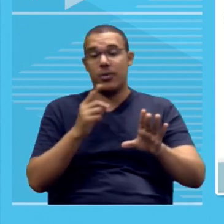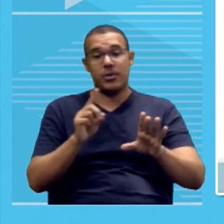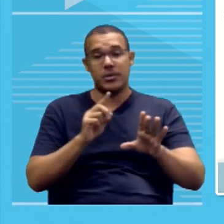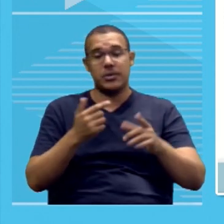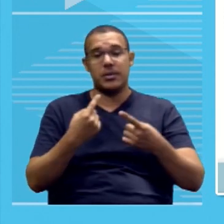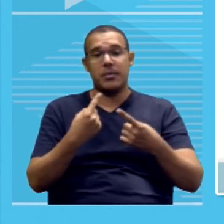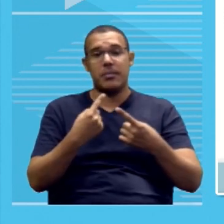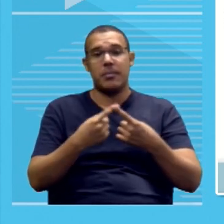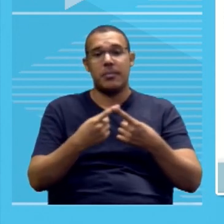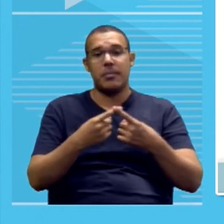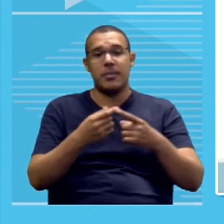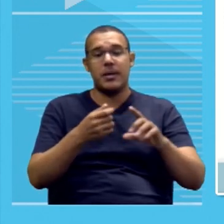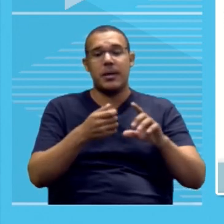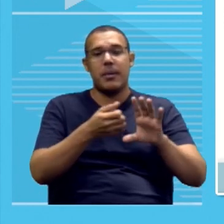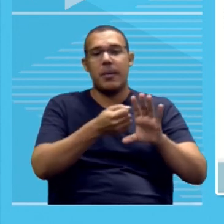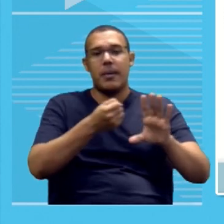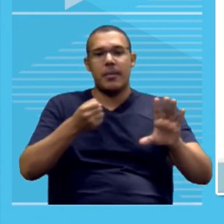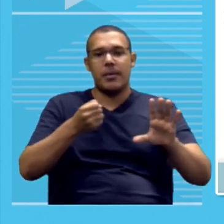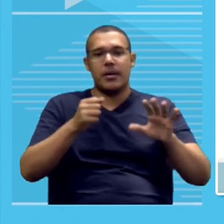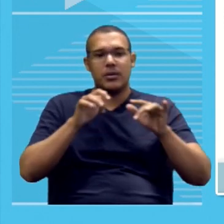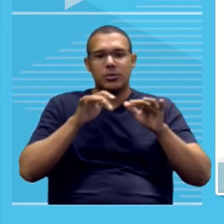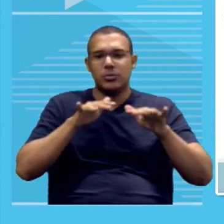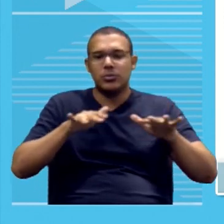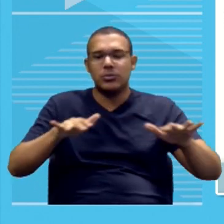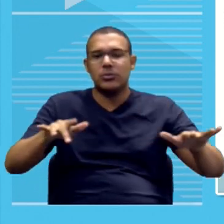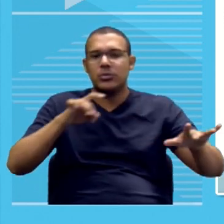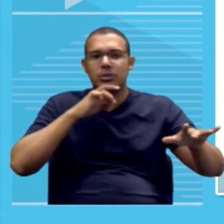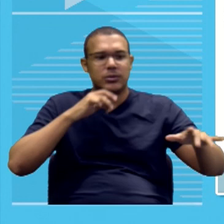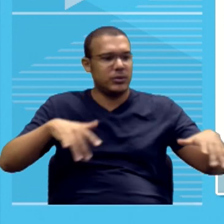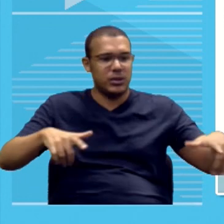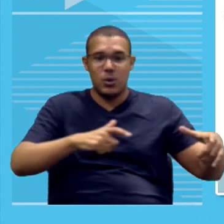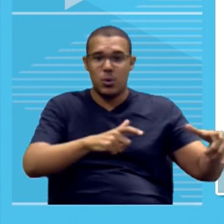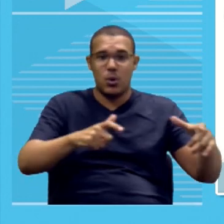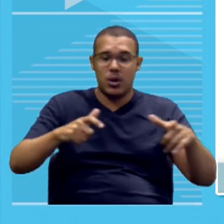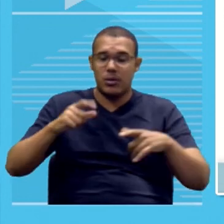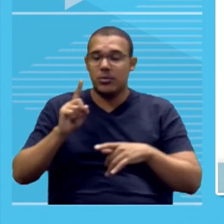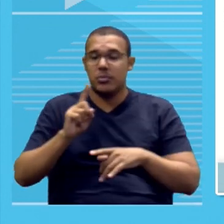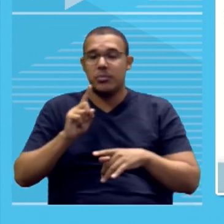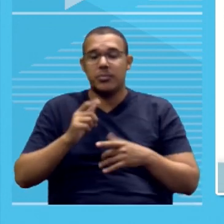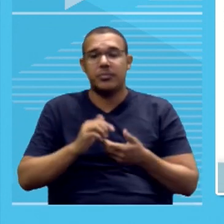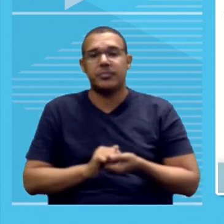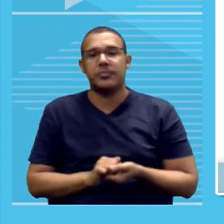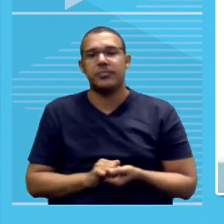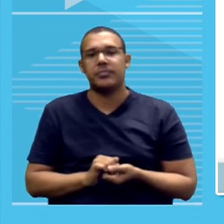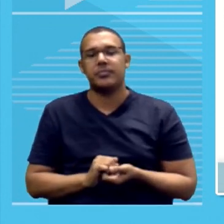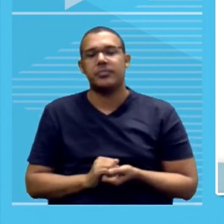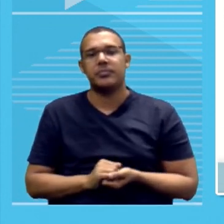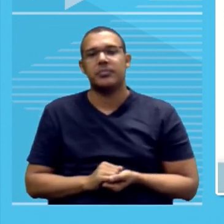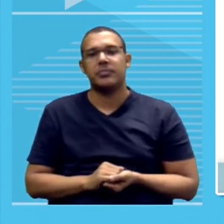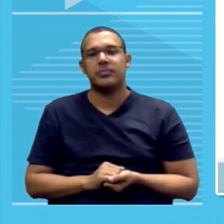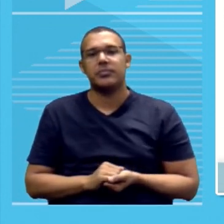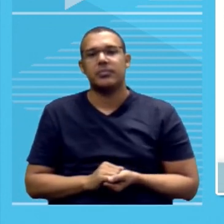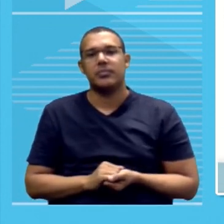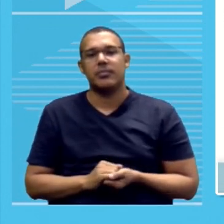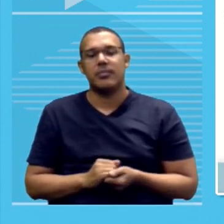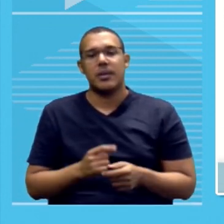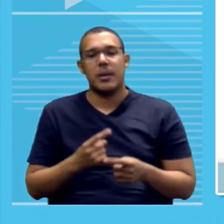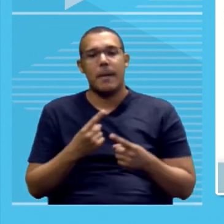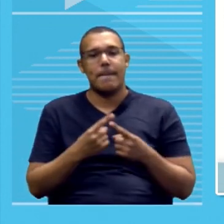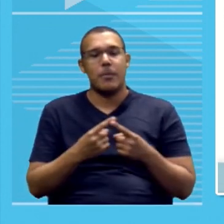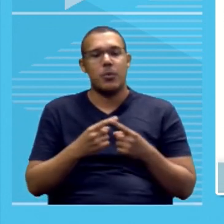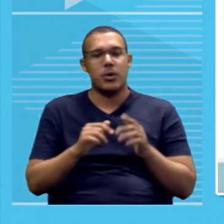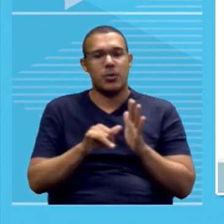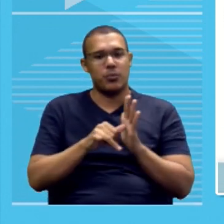porta de uma geladeira, ela não esfria a cozinha, como um ar-condicionado faria? Pelo seguinte fato, o motor da